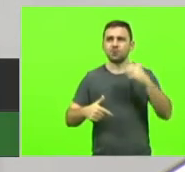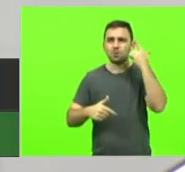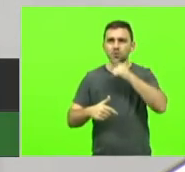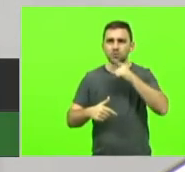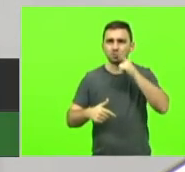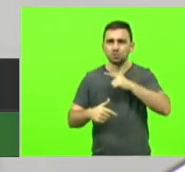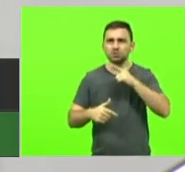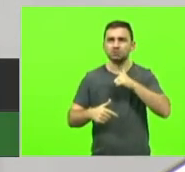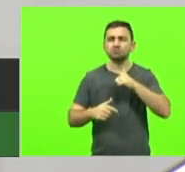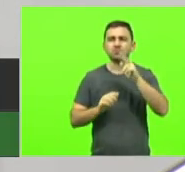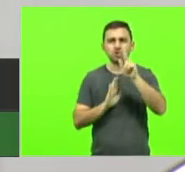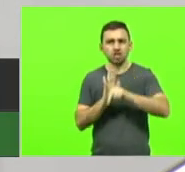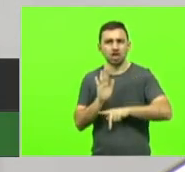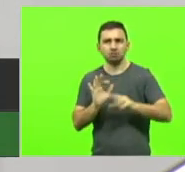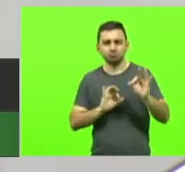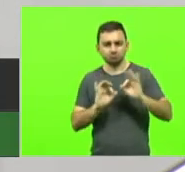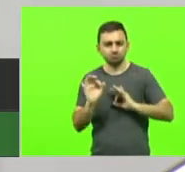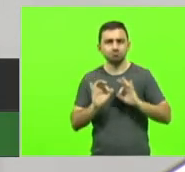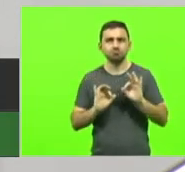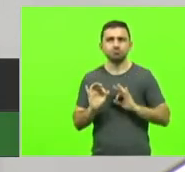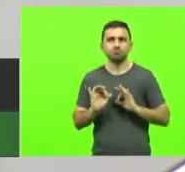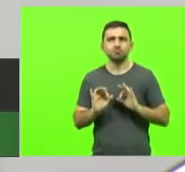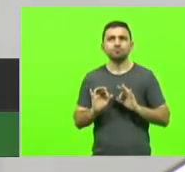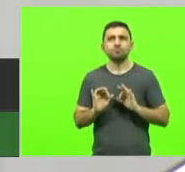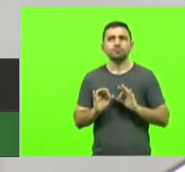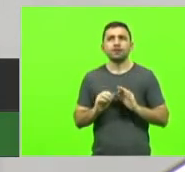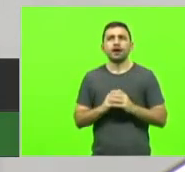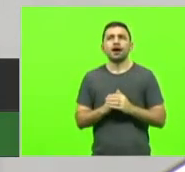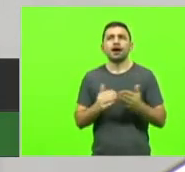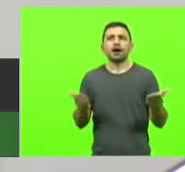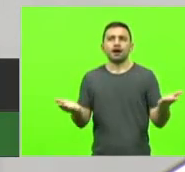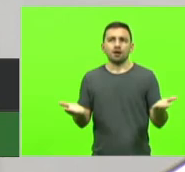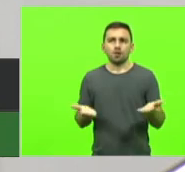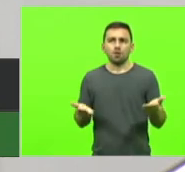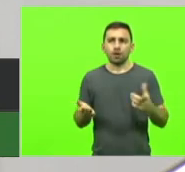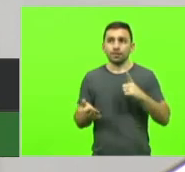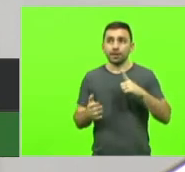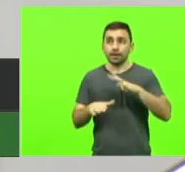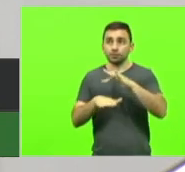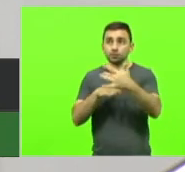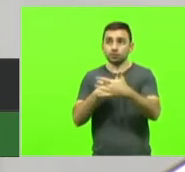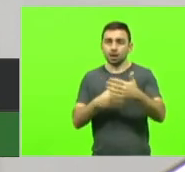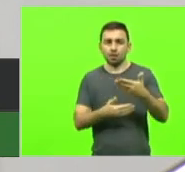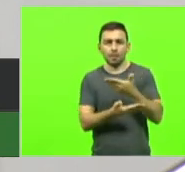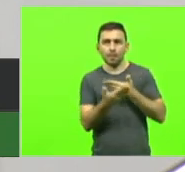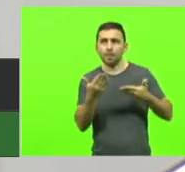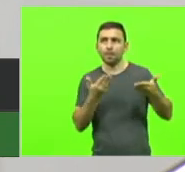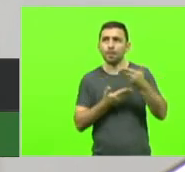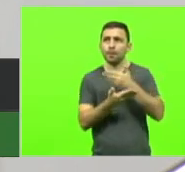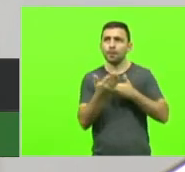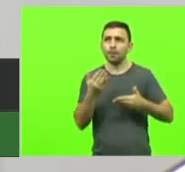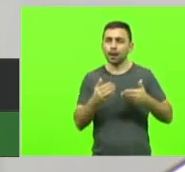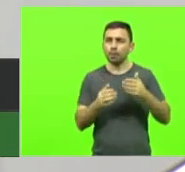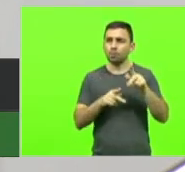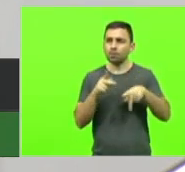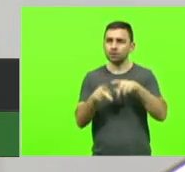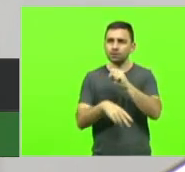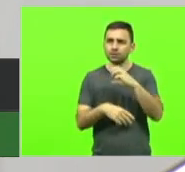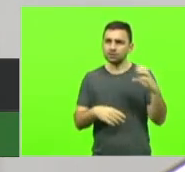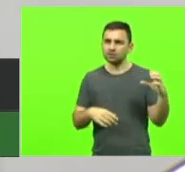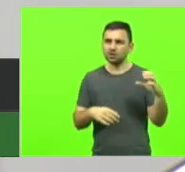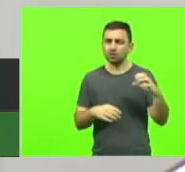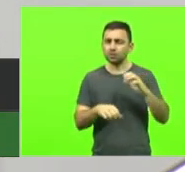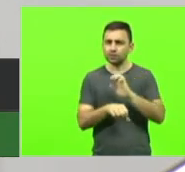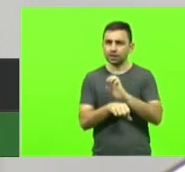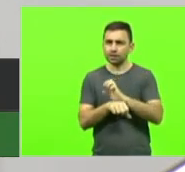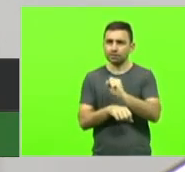esse projeto, que hoje a gente recebe a interação pelas redes sociais de catarinenses de todas as partes do estado